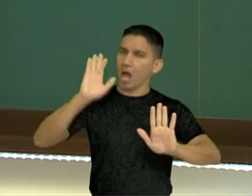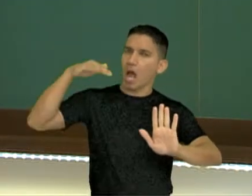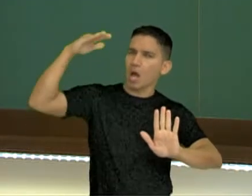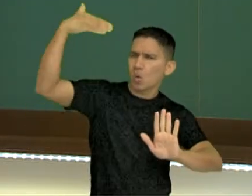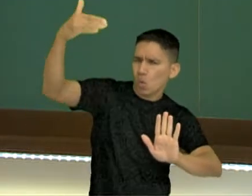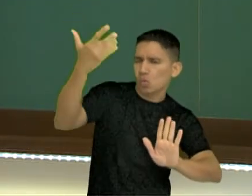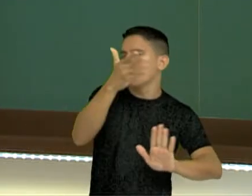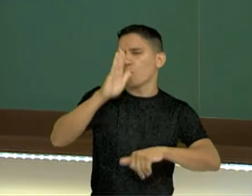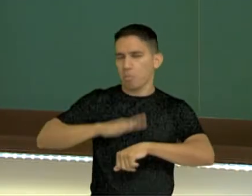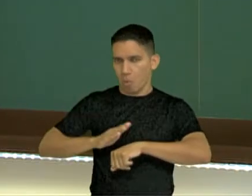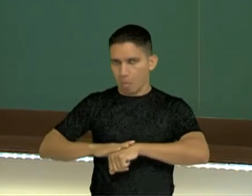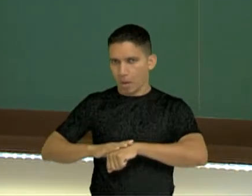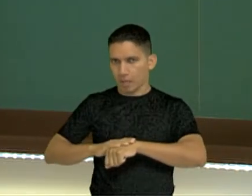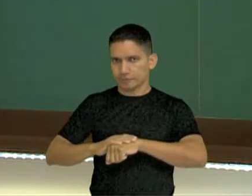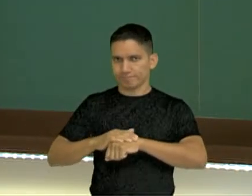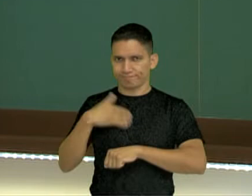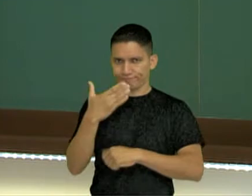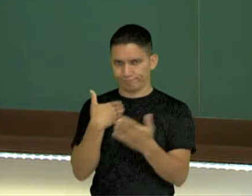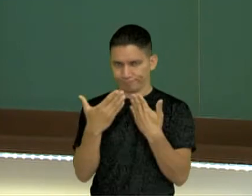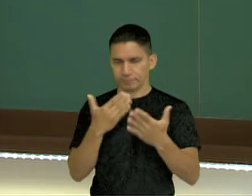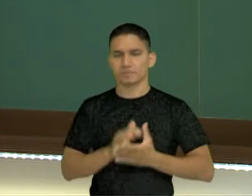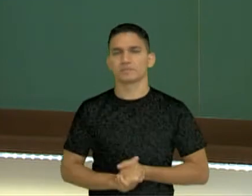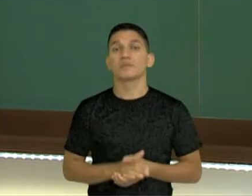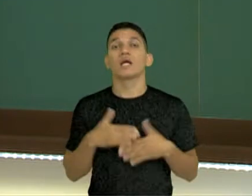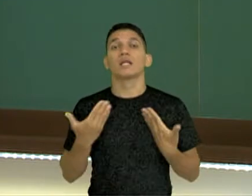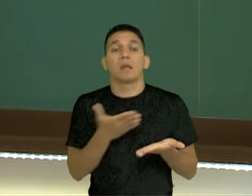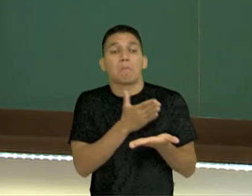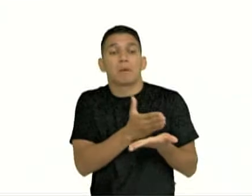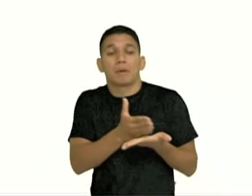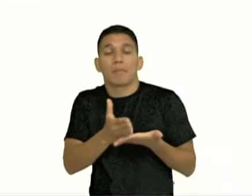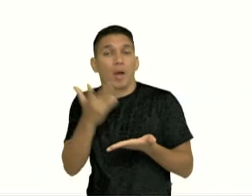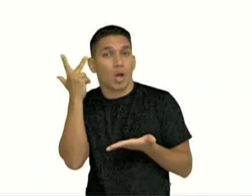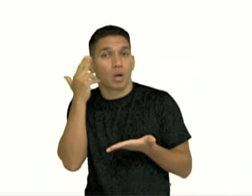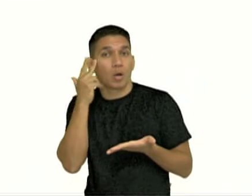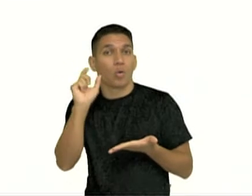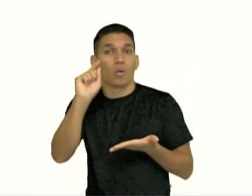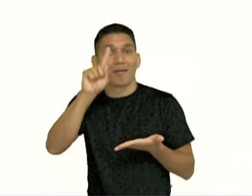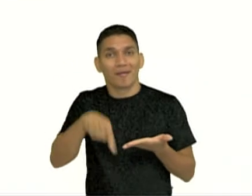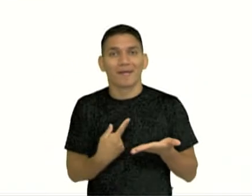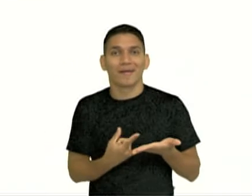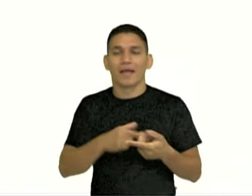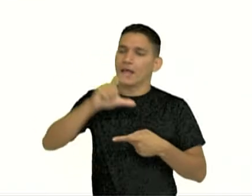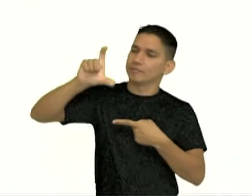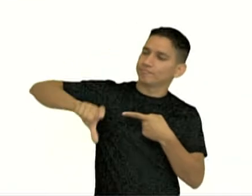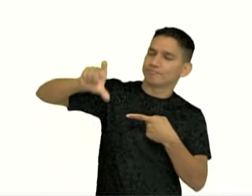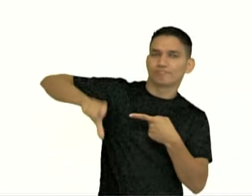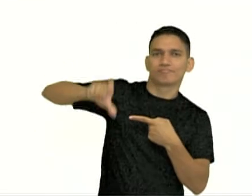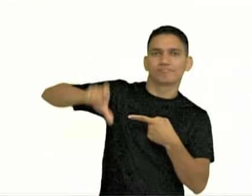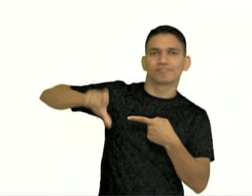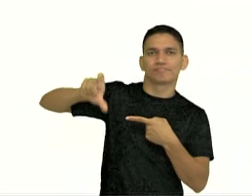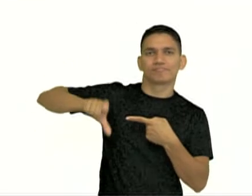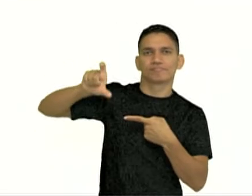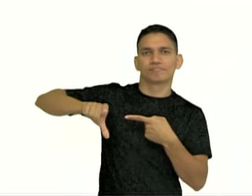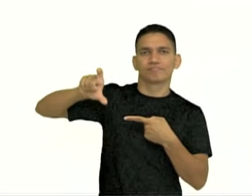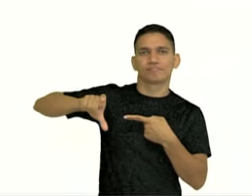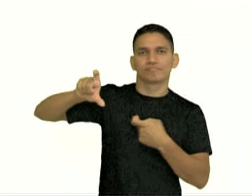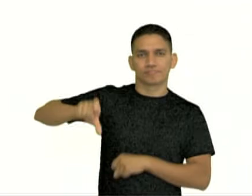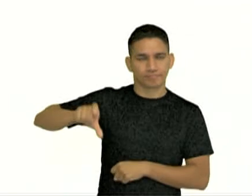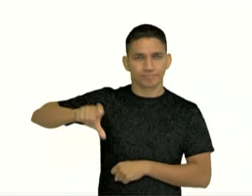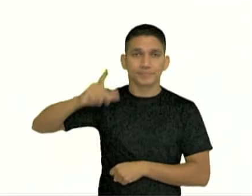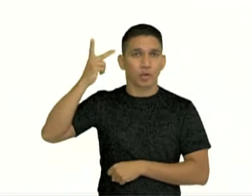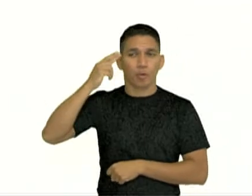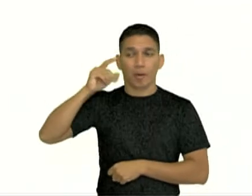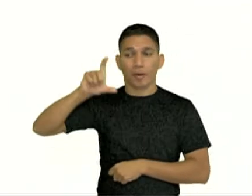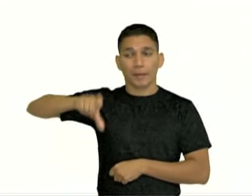outro momento. E um crédito bastante comum é exatamente os cartões de crédito, né? Então nós